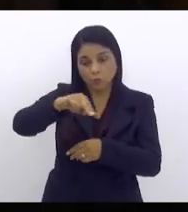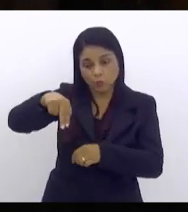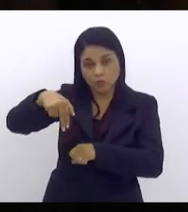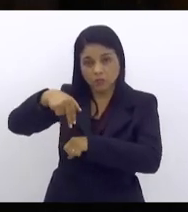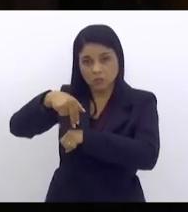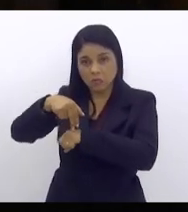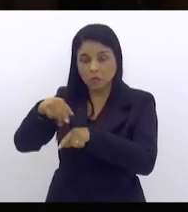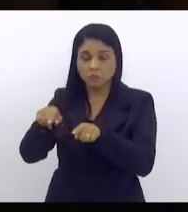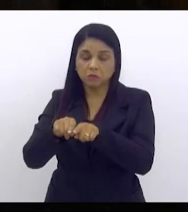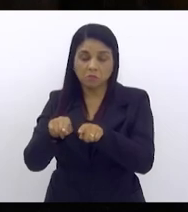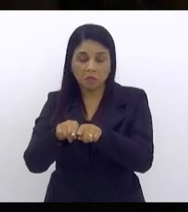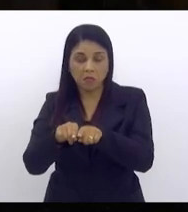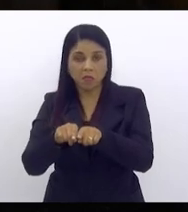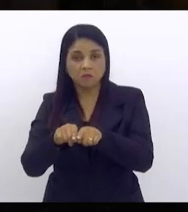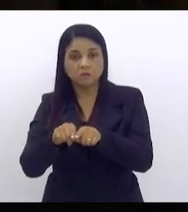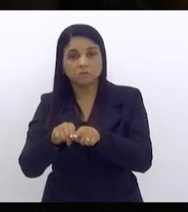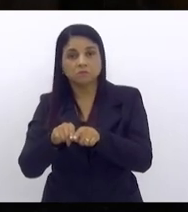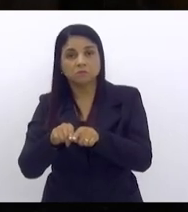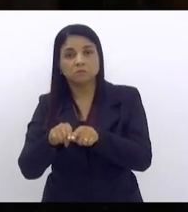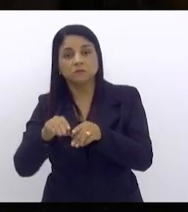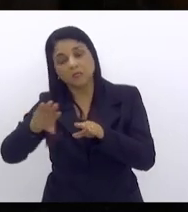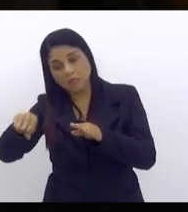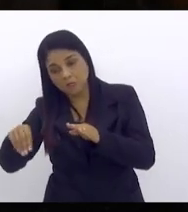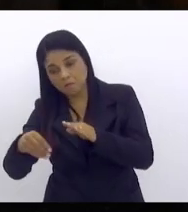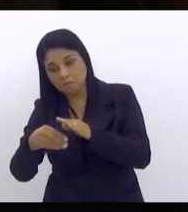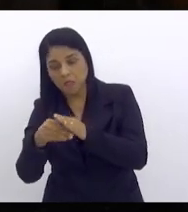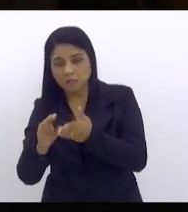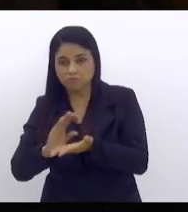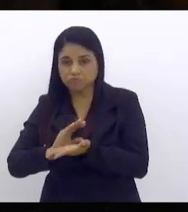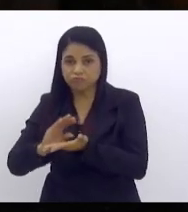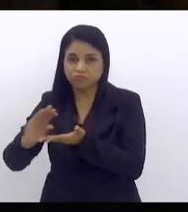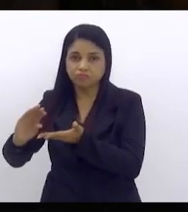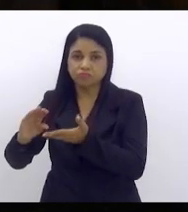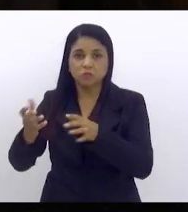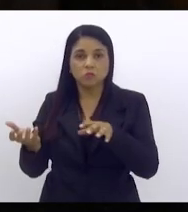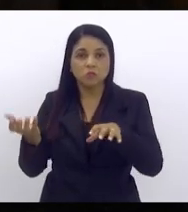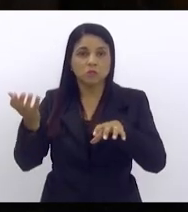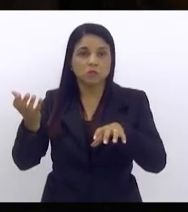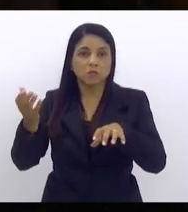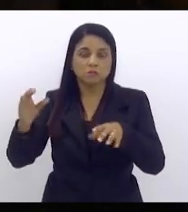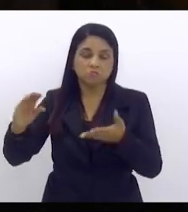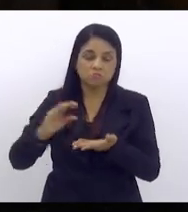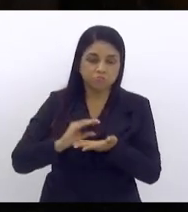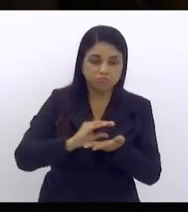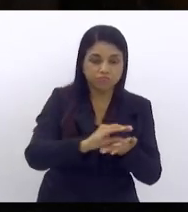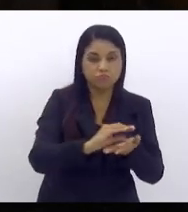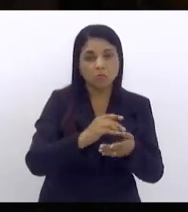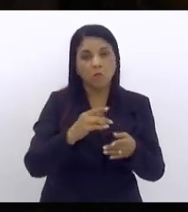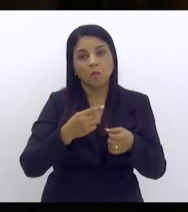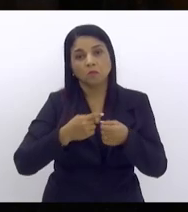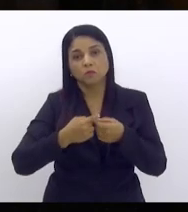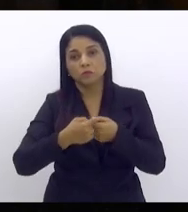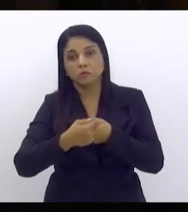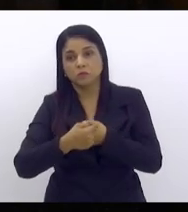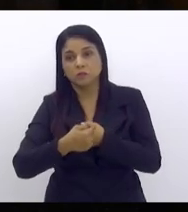União também transfere emenda de orçamento do Congresso Nacional para o município. Então, há